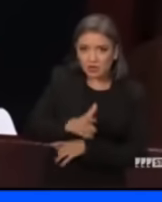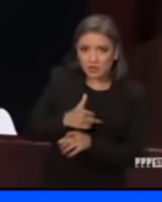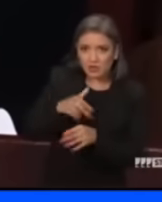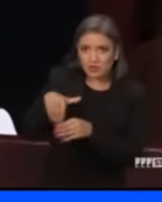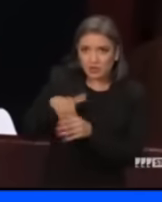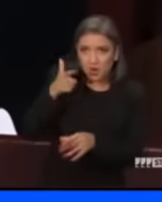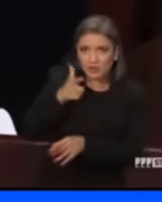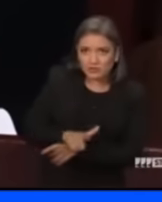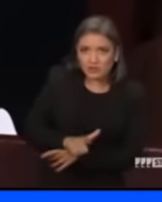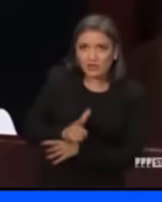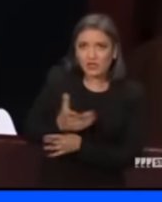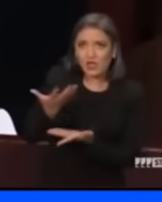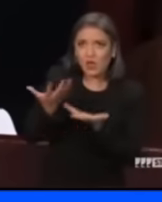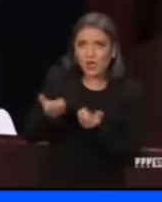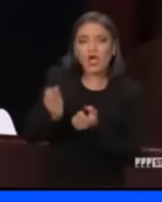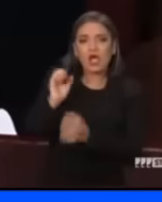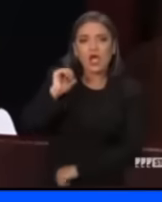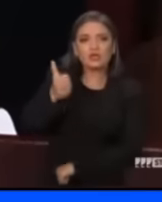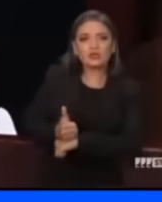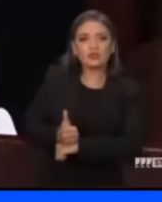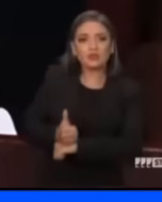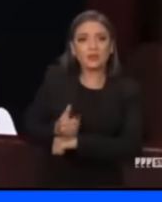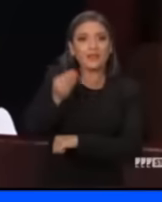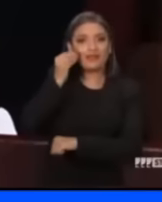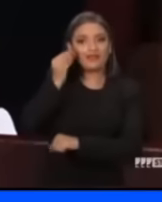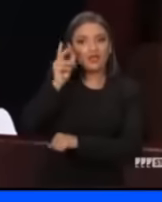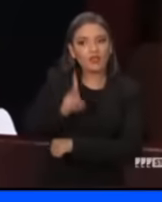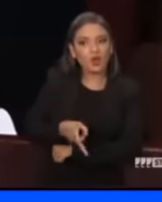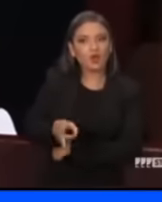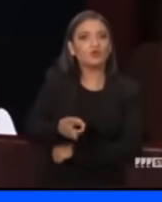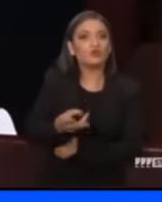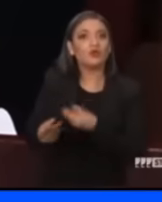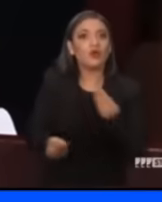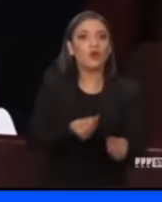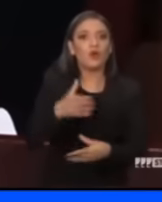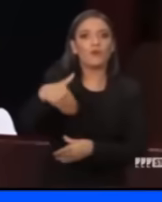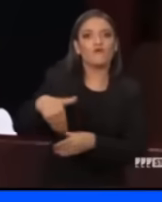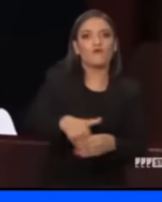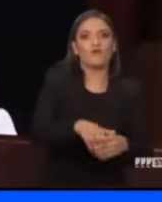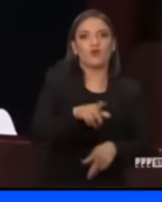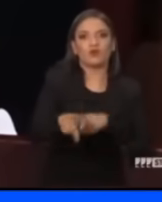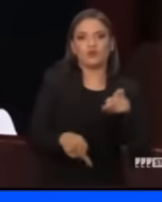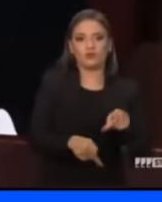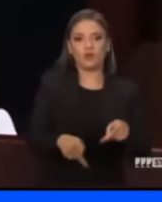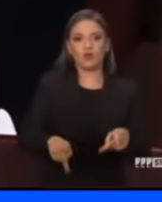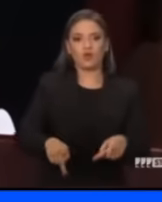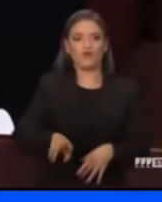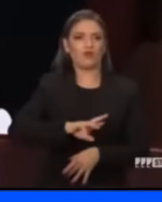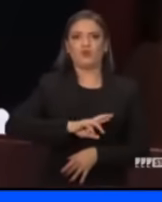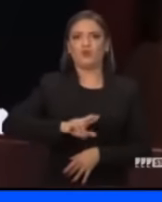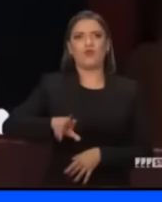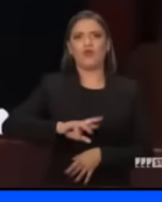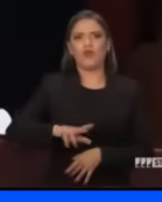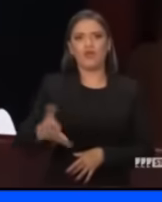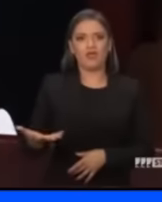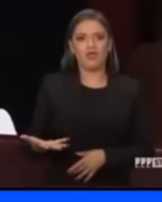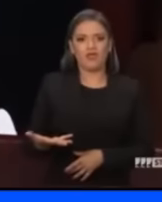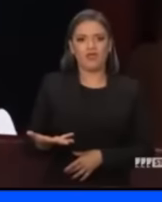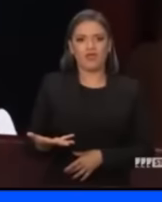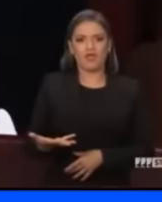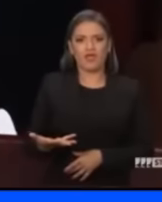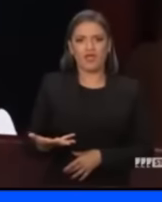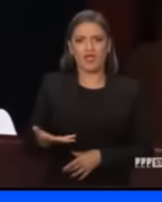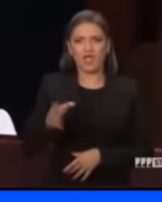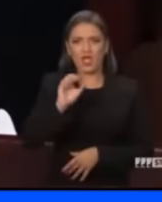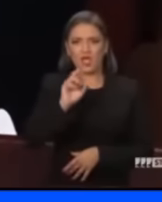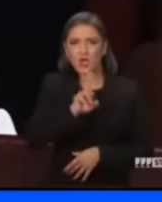eleições, mas tenta se manter pelo voto popular. Não tenta se manter utilizando órgãos